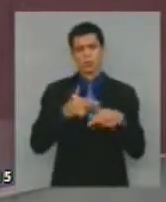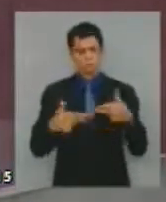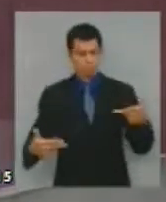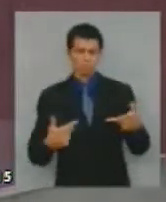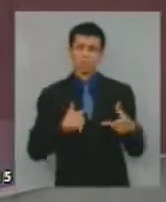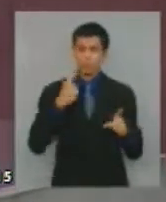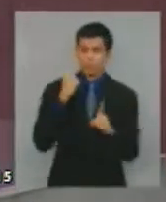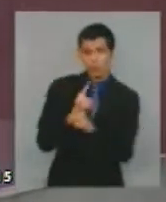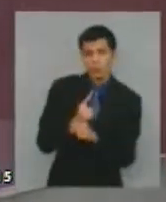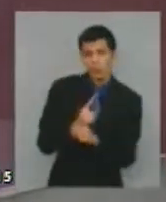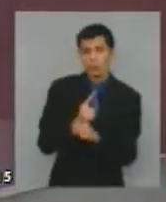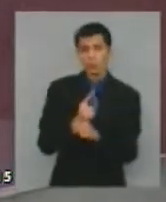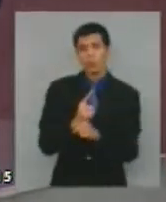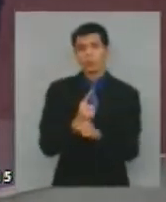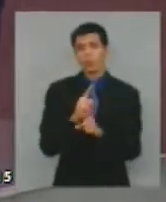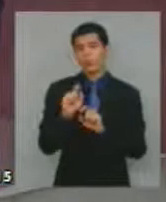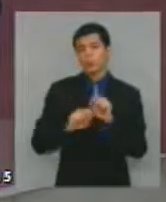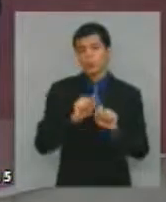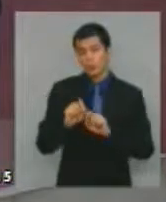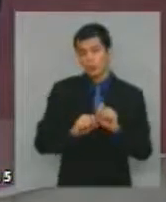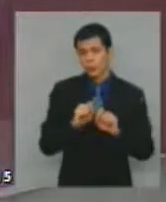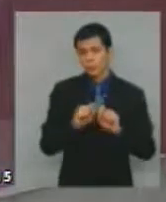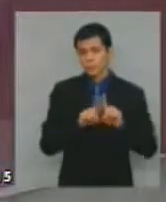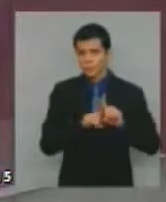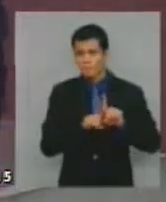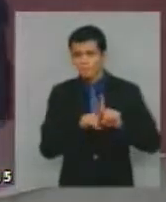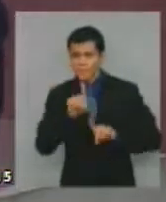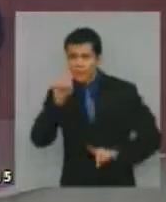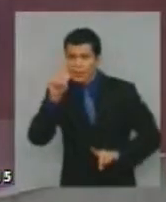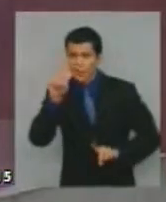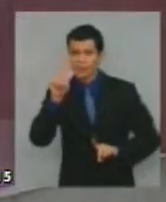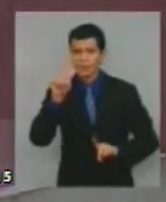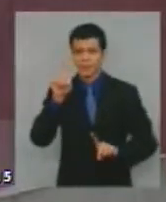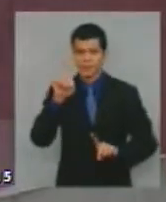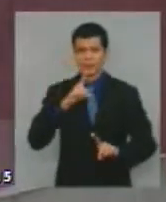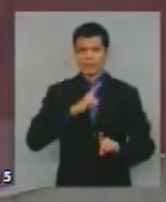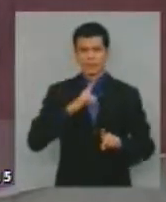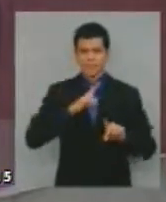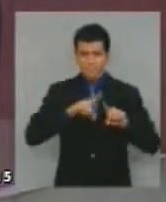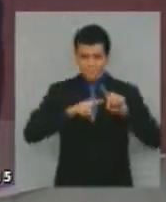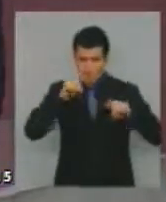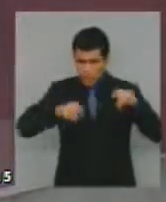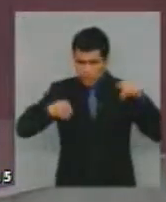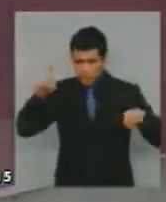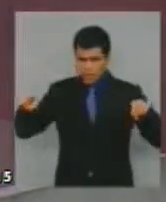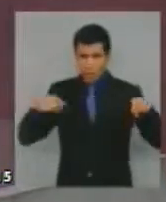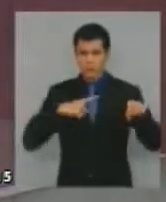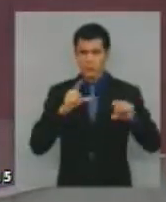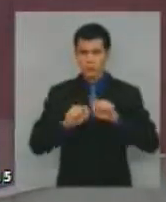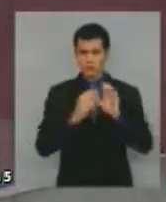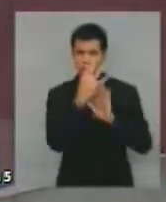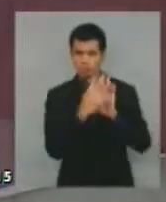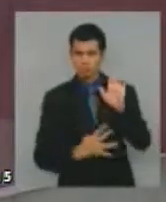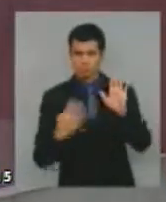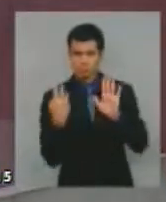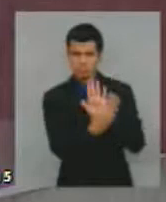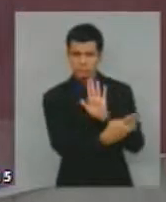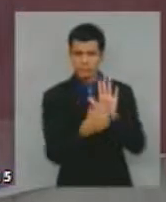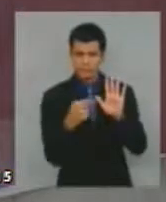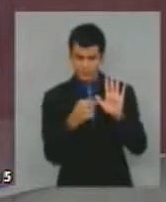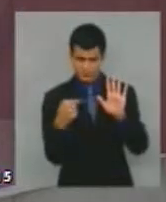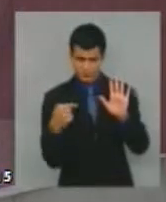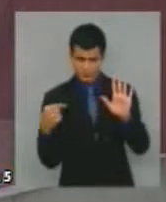desenvolveu-se um indicador, o Índice de Homicídios na Adolescência, em que, a partir do número